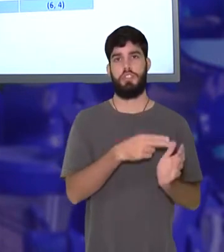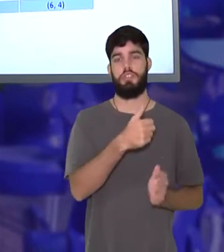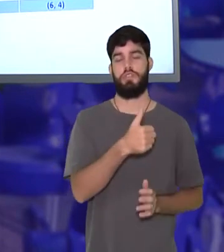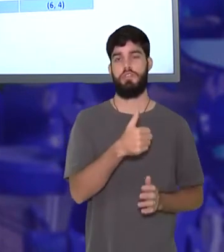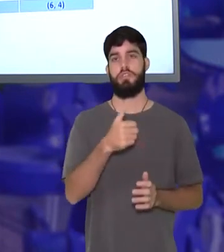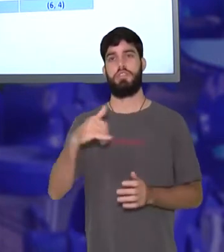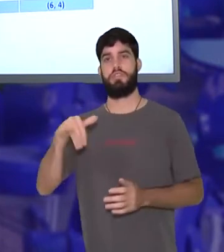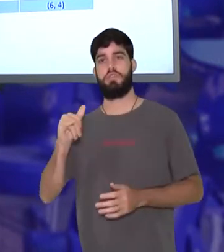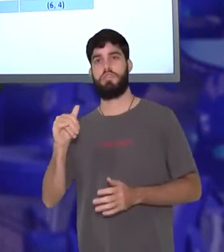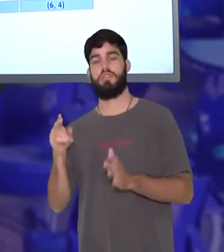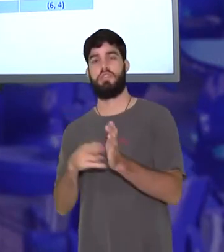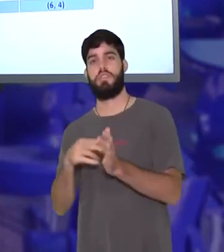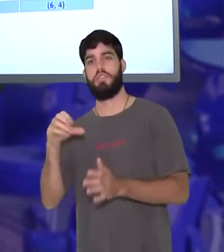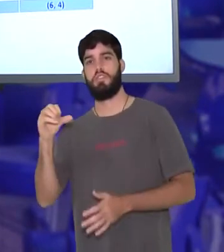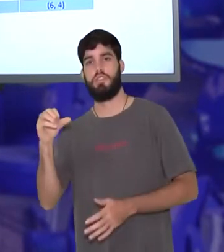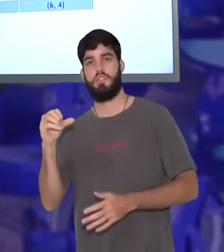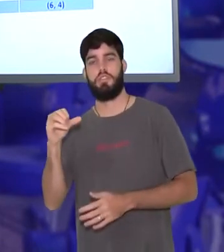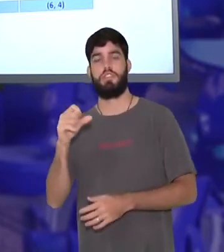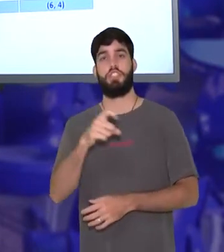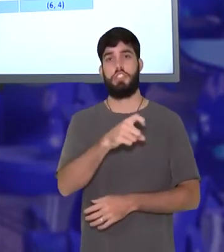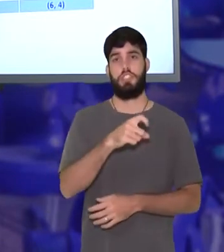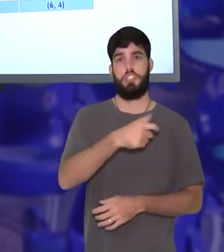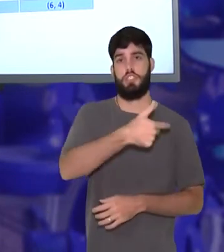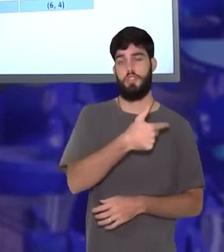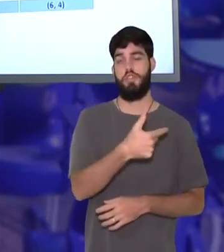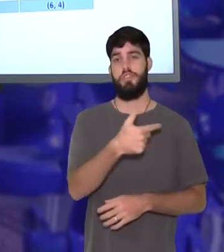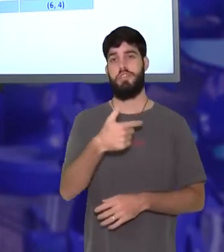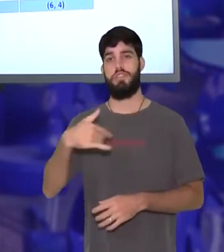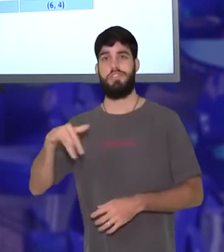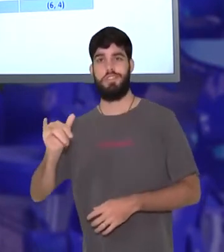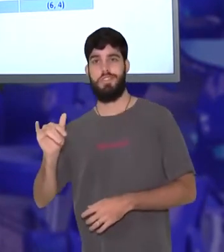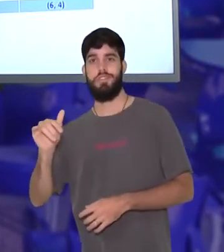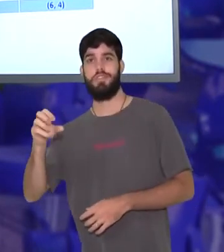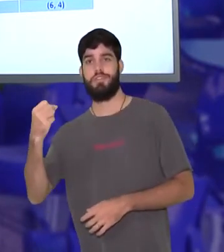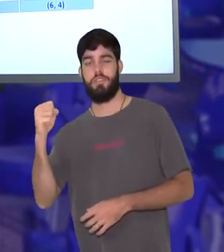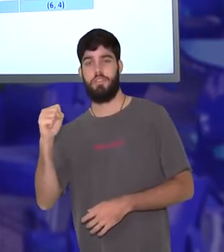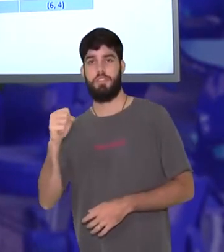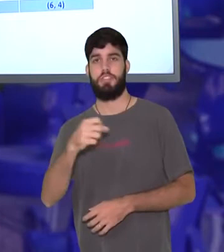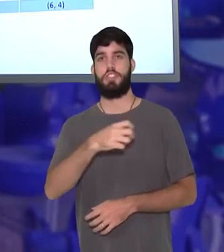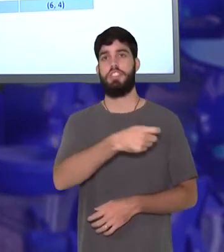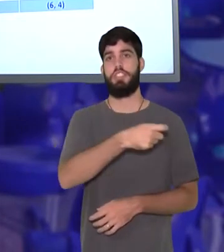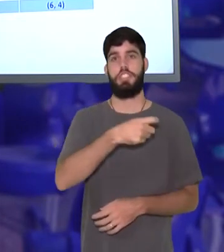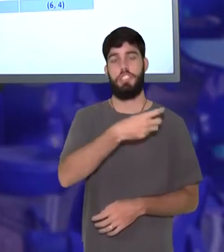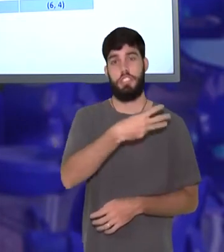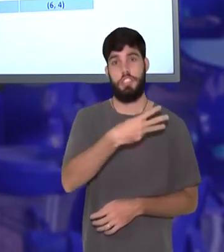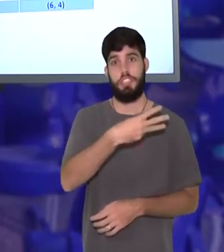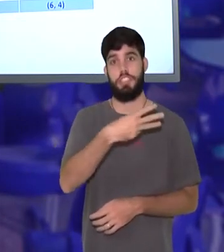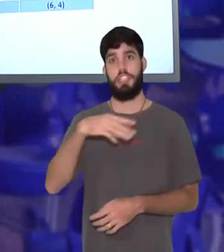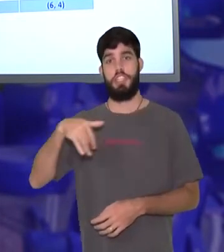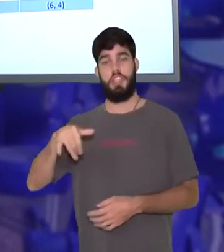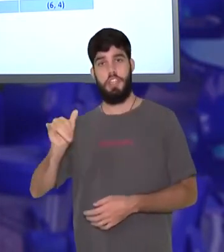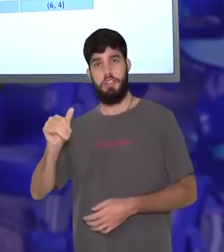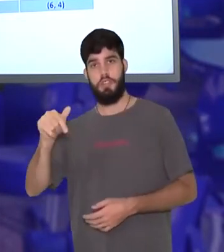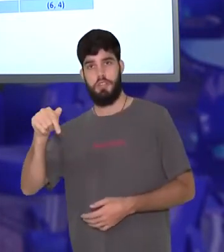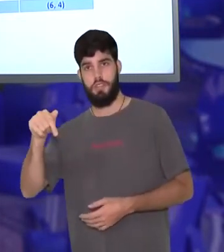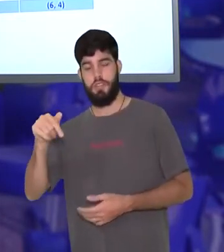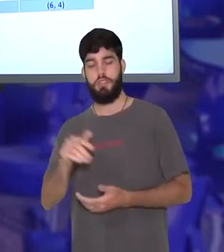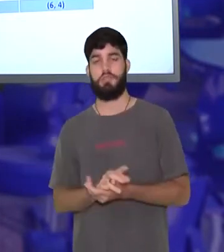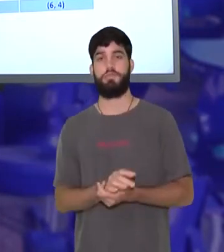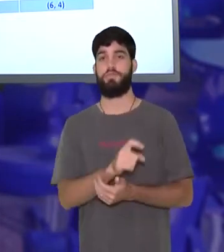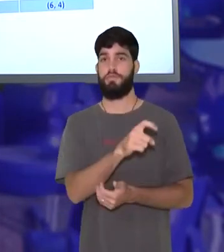Y = 9x = 2Y = 8x = 3 e y =